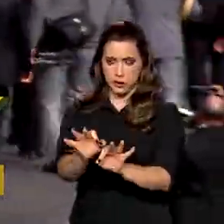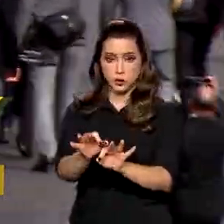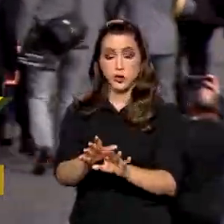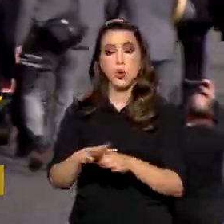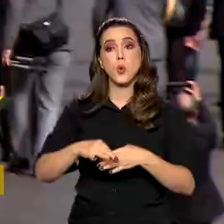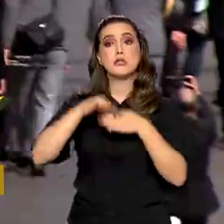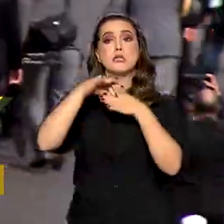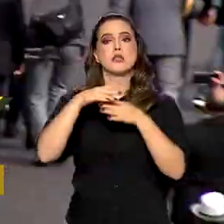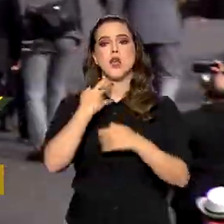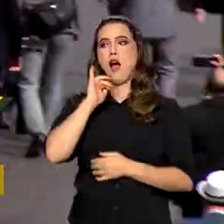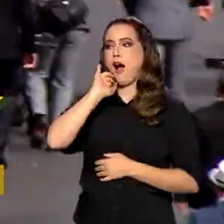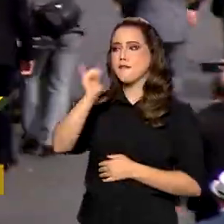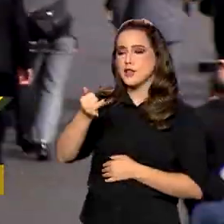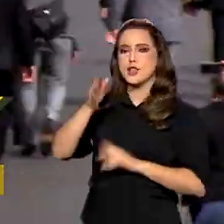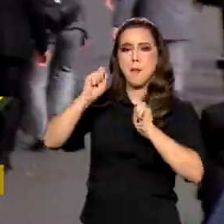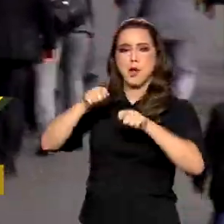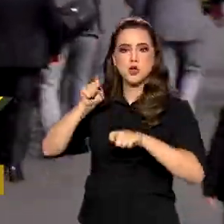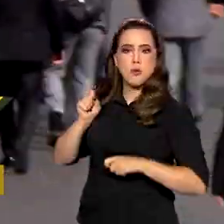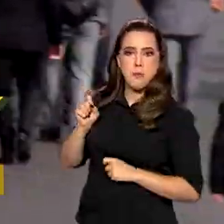líder comanda